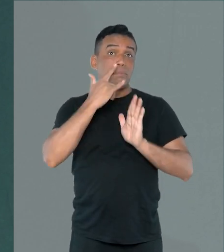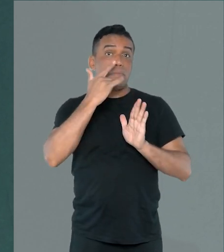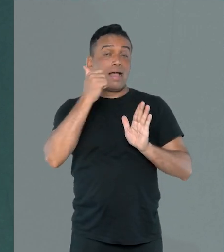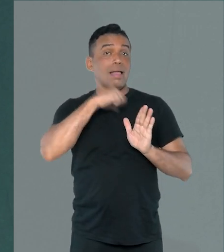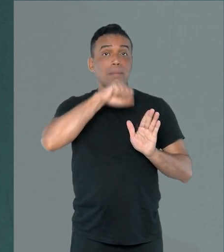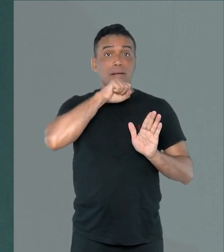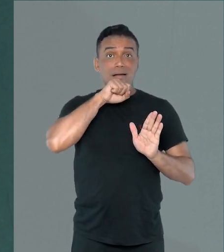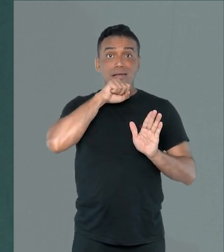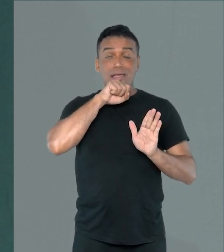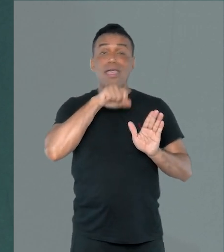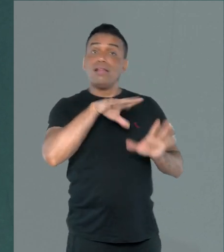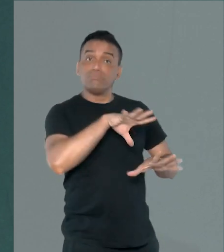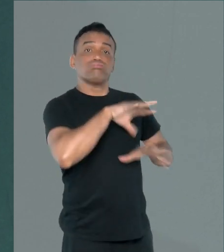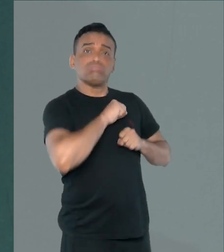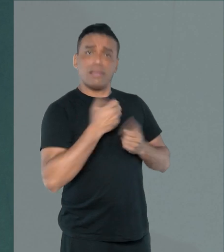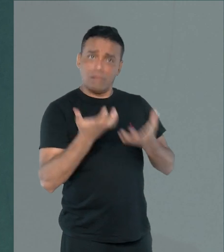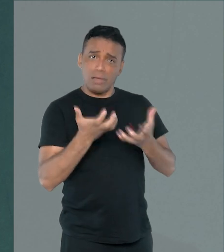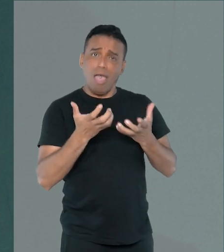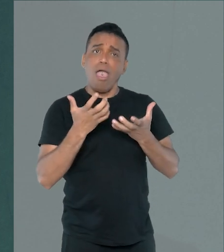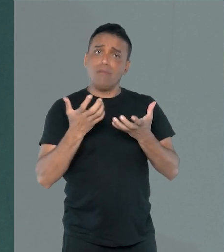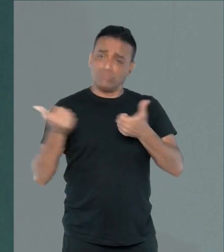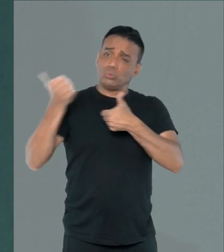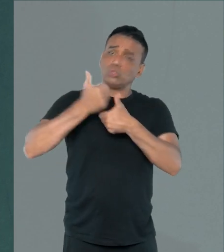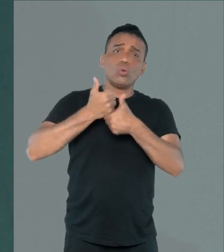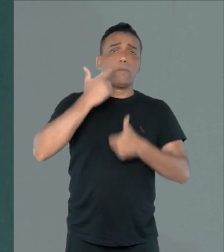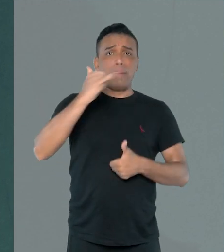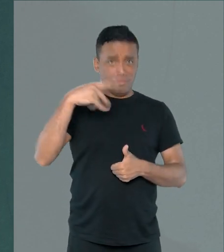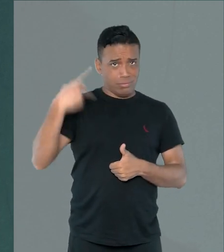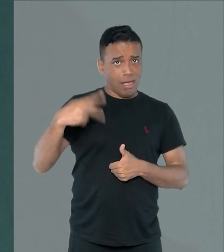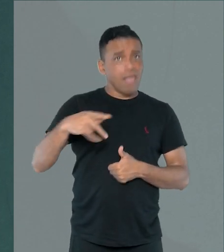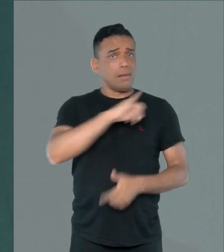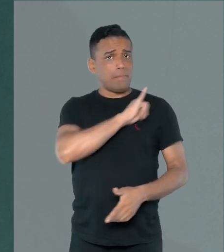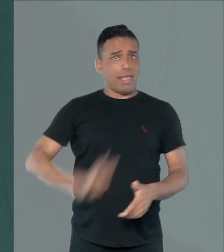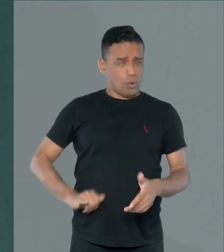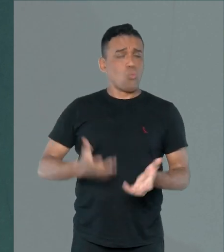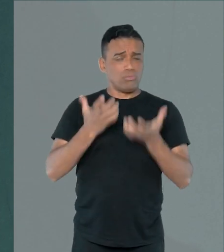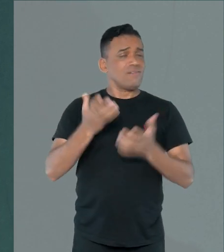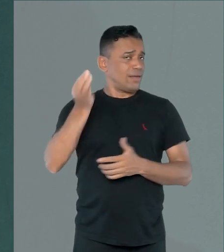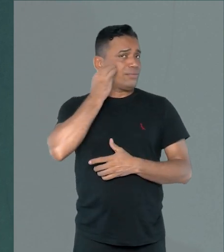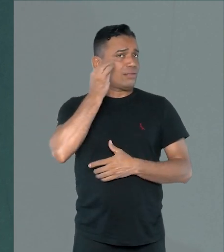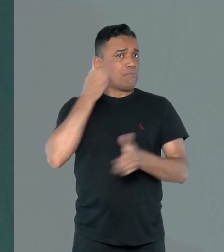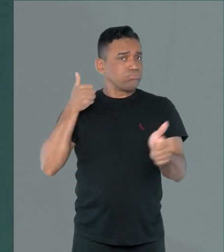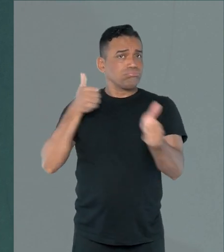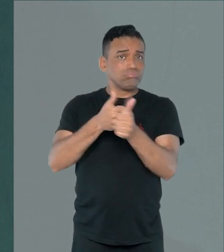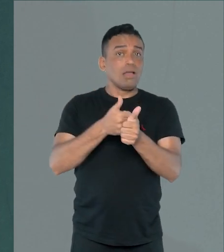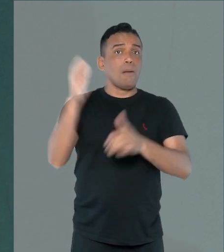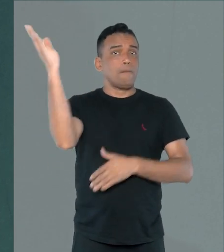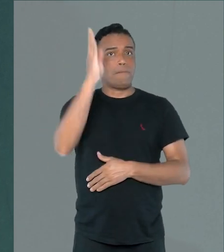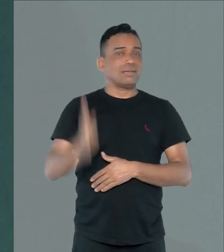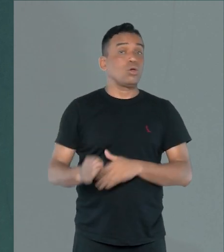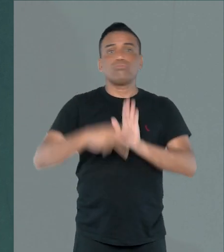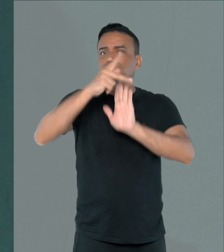pais passa a ser o projeto dele. Ele quer ser o imperador do Brasil. E ele vai tentar, sim, se aproximar do Brasil, ele vai